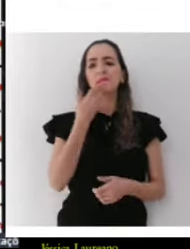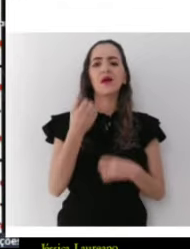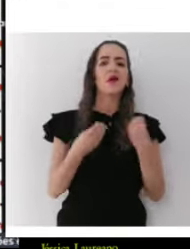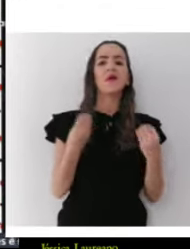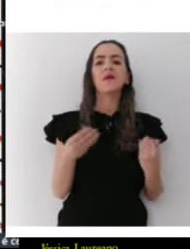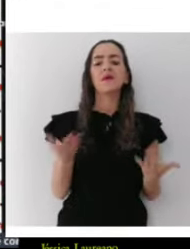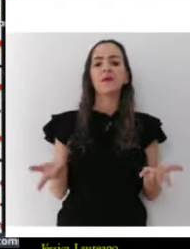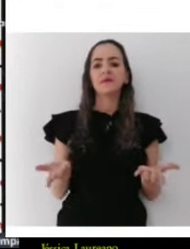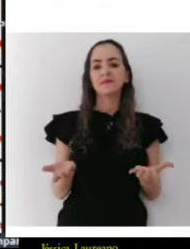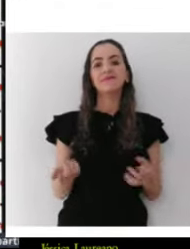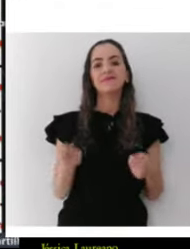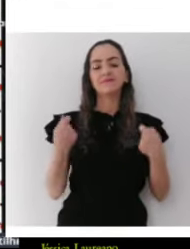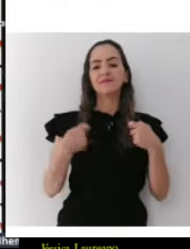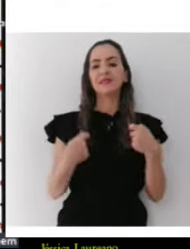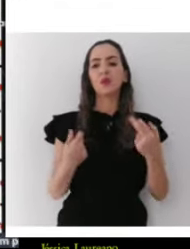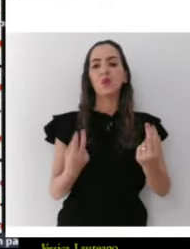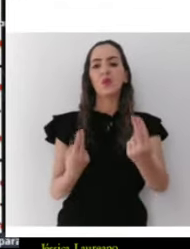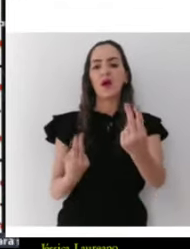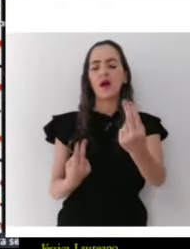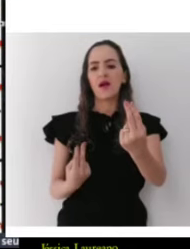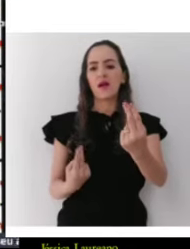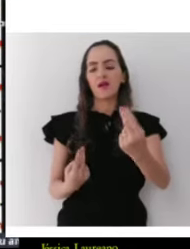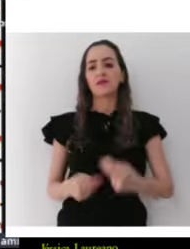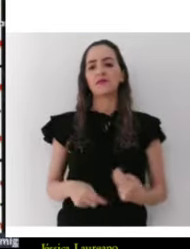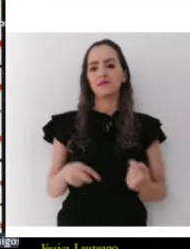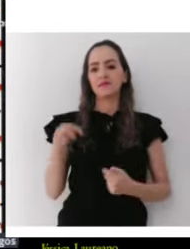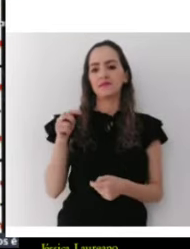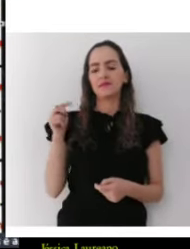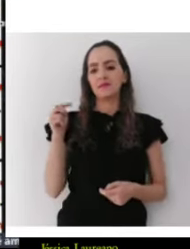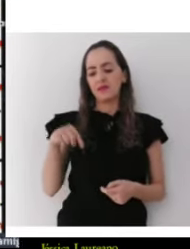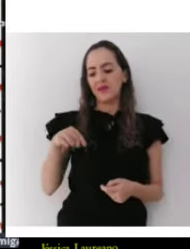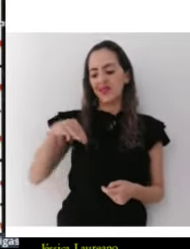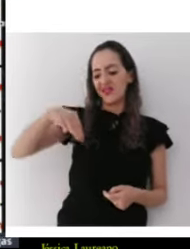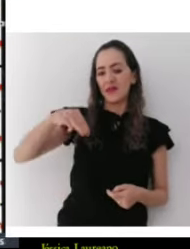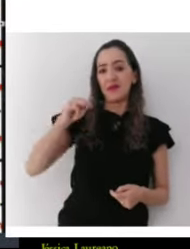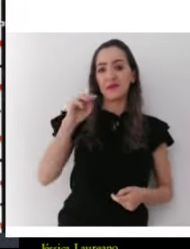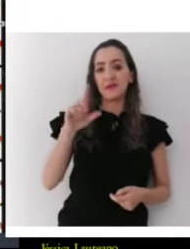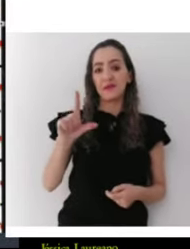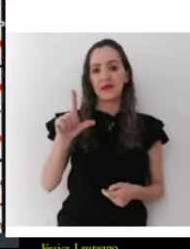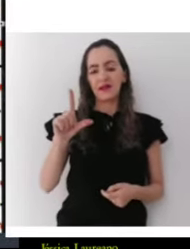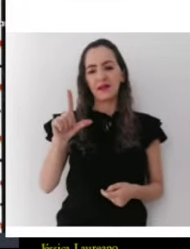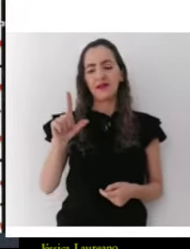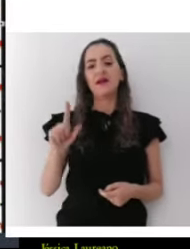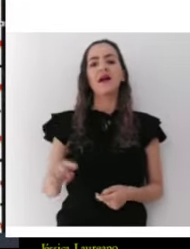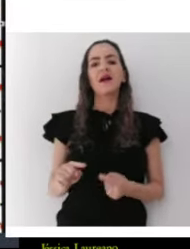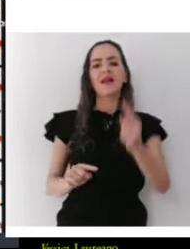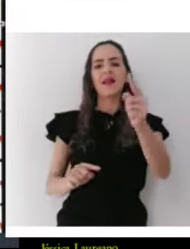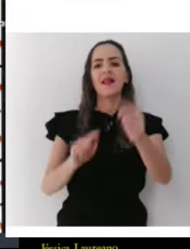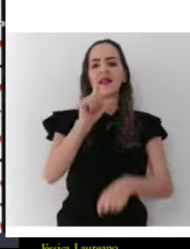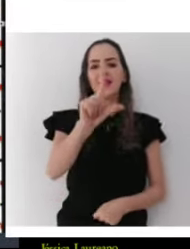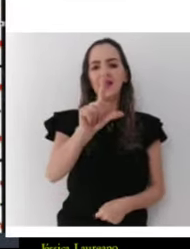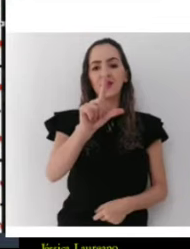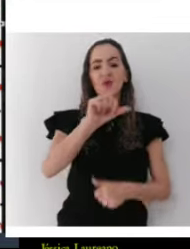padronizar. Como você está falando de copo que tem ml, em vez de falar 2 litros, você coloca quantos ml tem